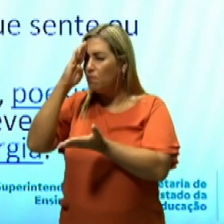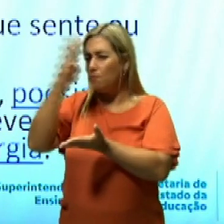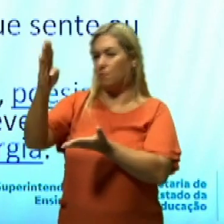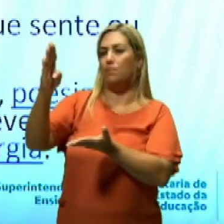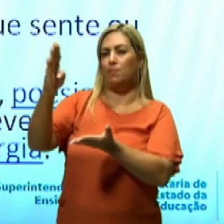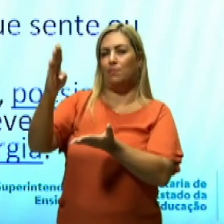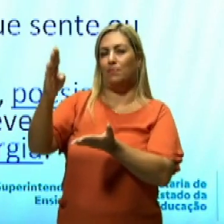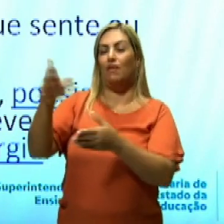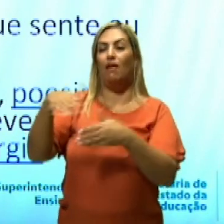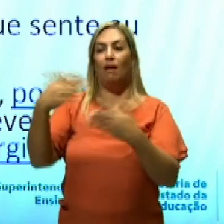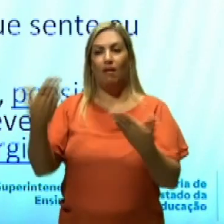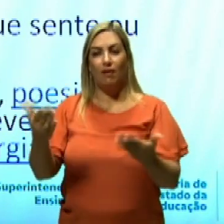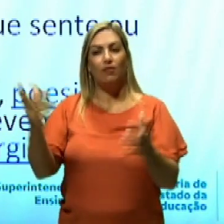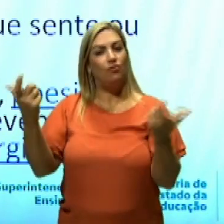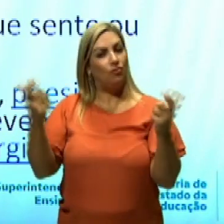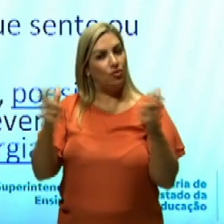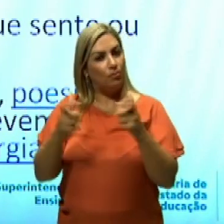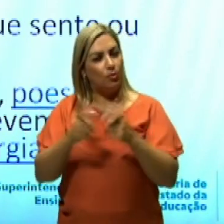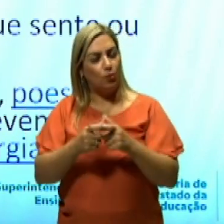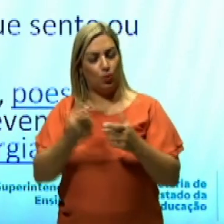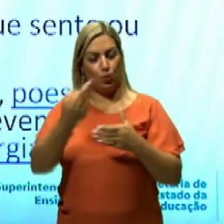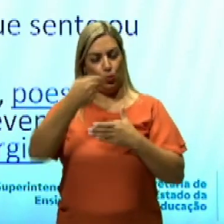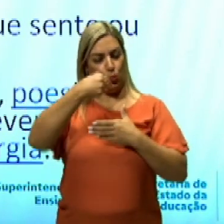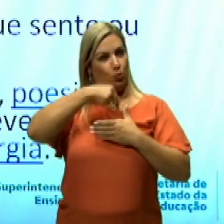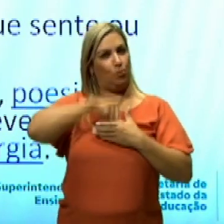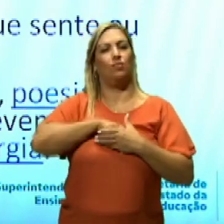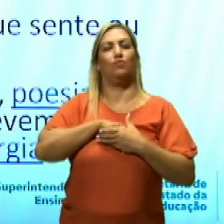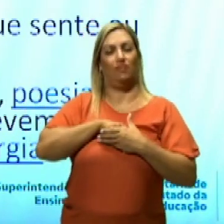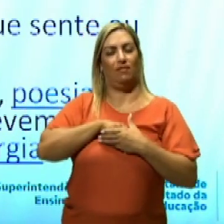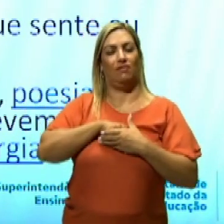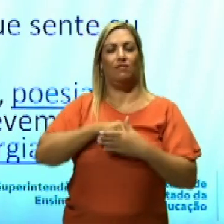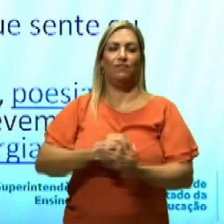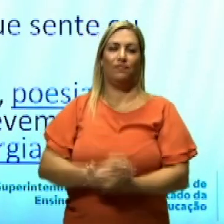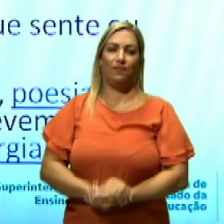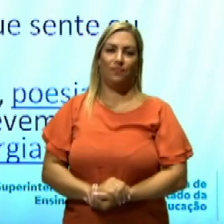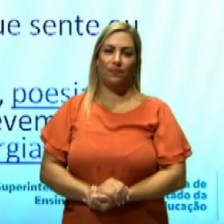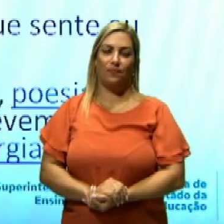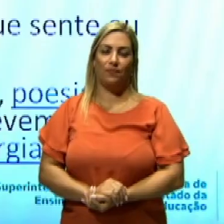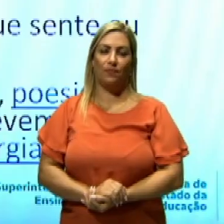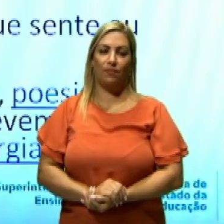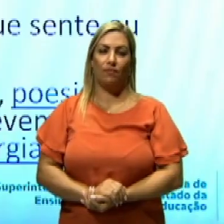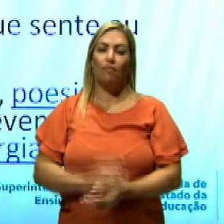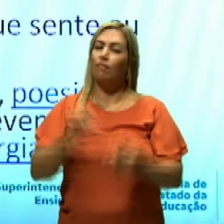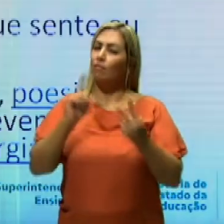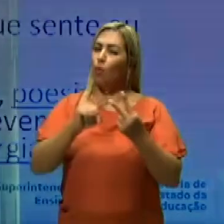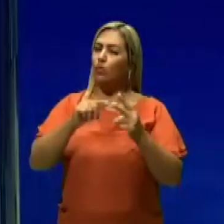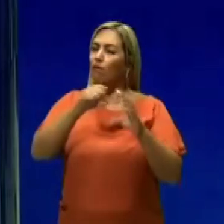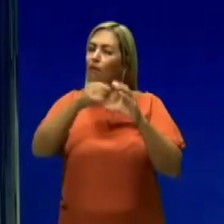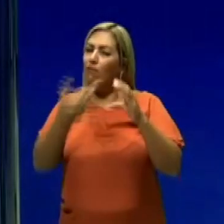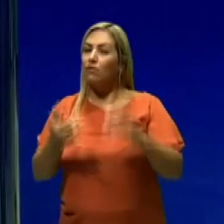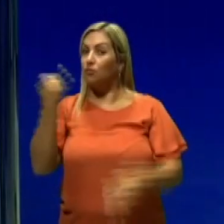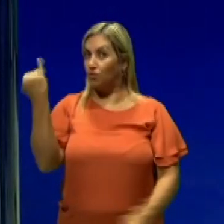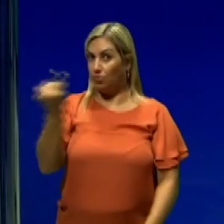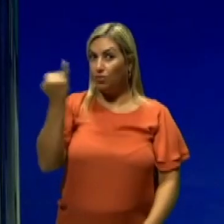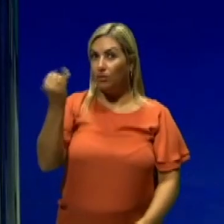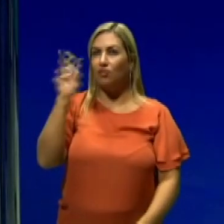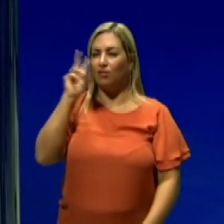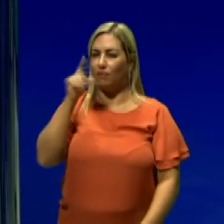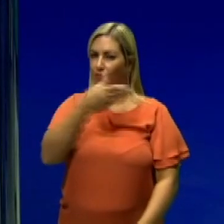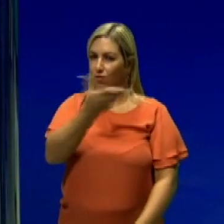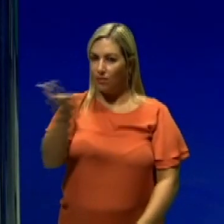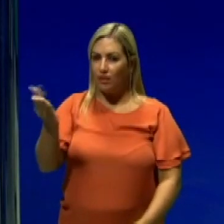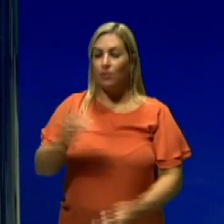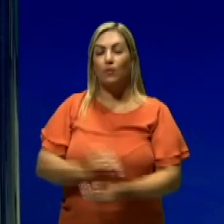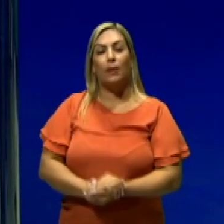e aí então diminui esse um pouco essa subjetividade outra característica que é muito importante é que eu queria